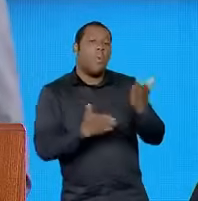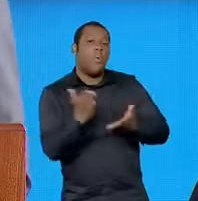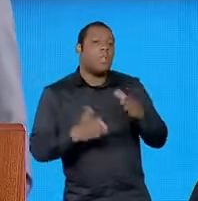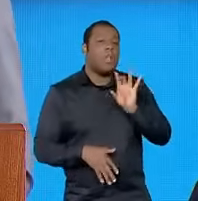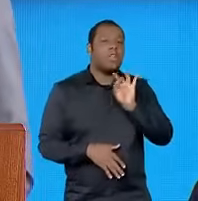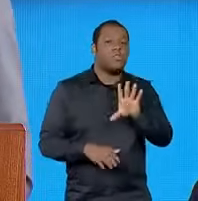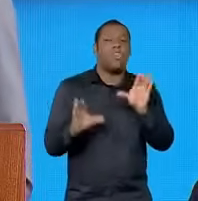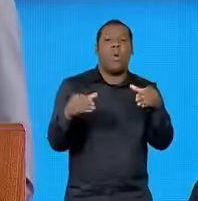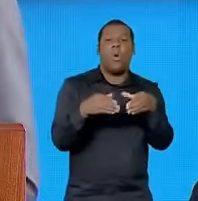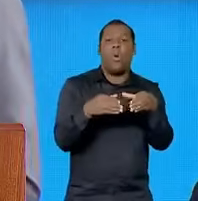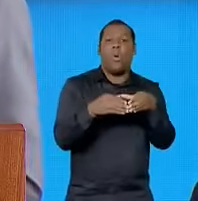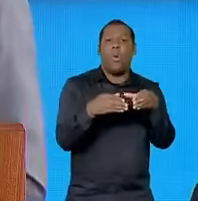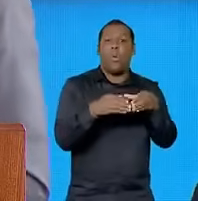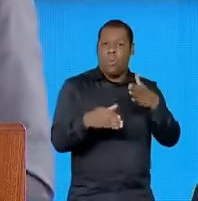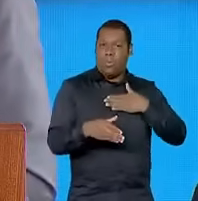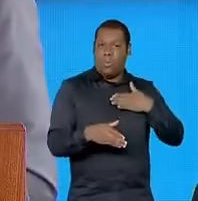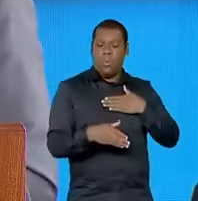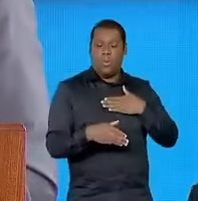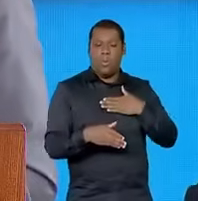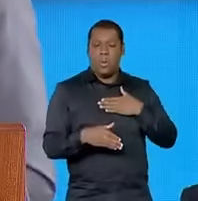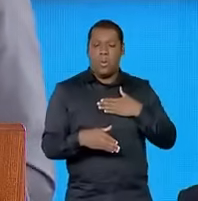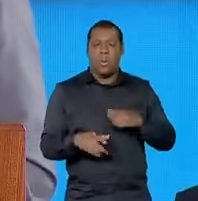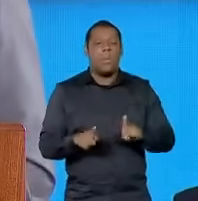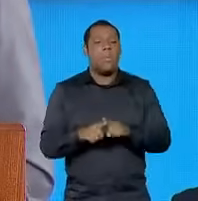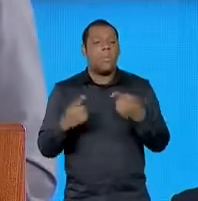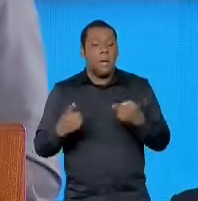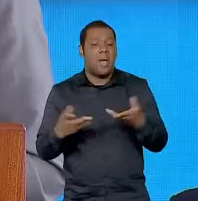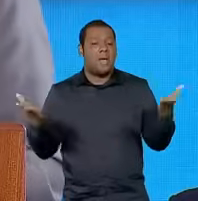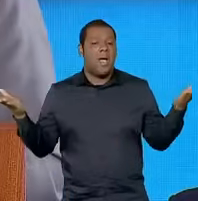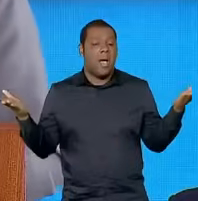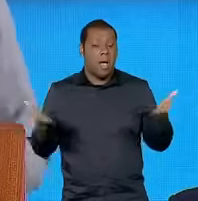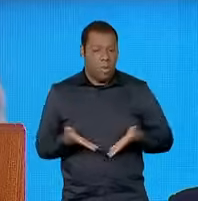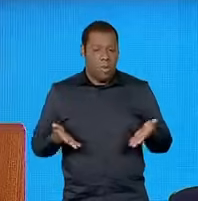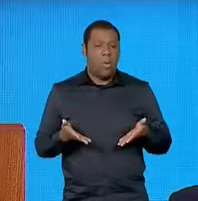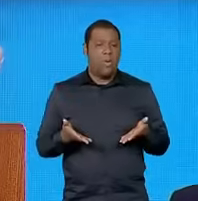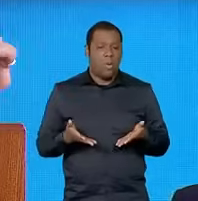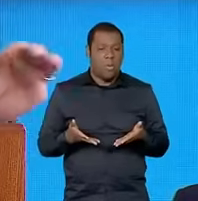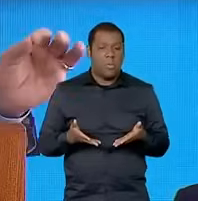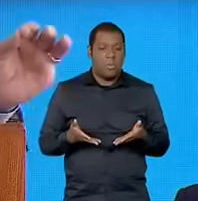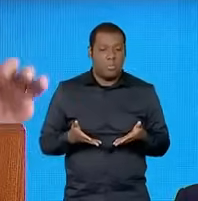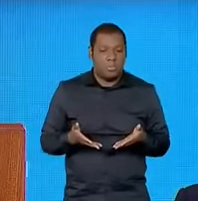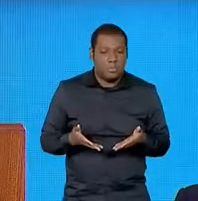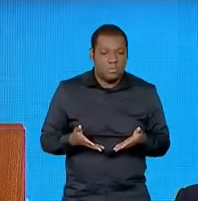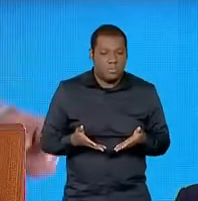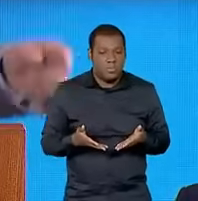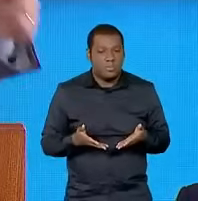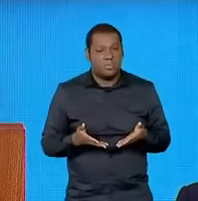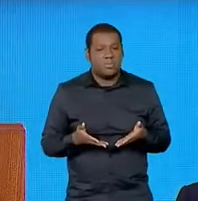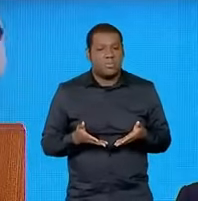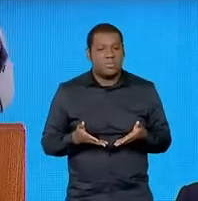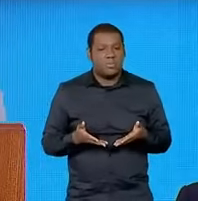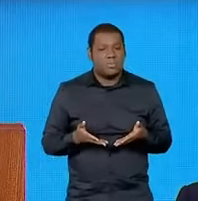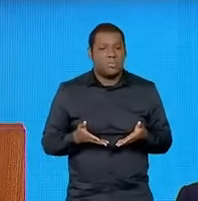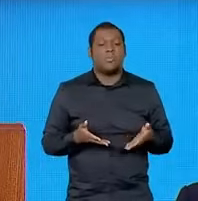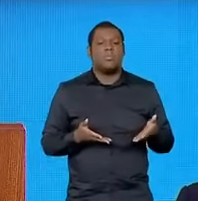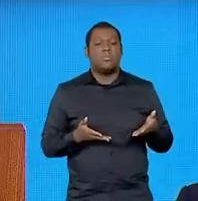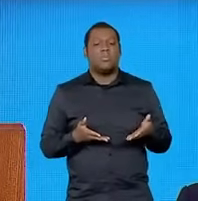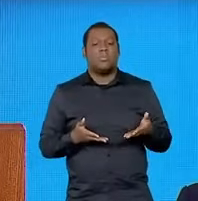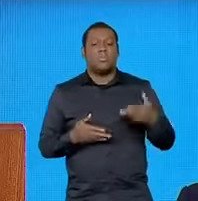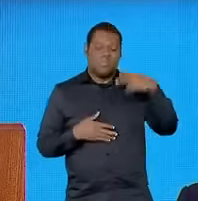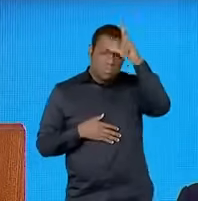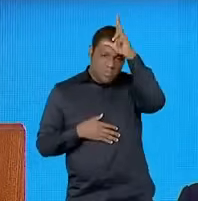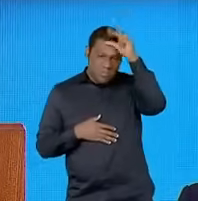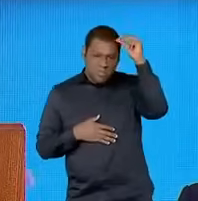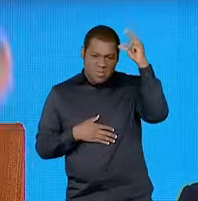governar para quem fosse oposição. Mais recentemente, sabe, num passado muito curtinho, está cheio de